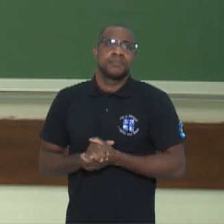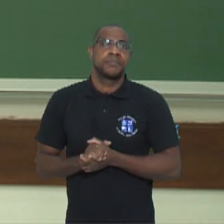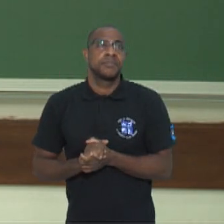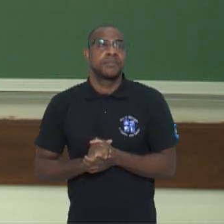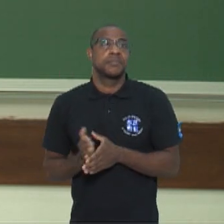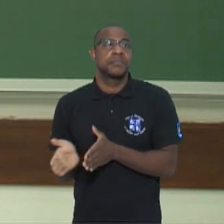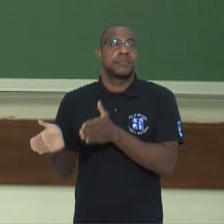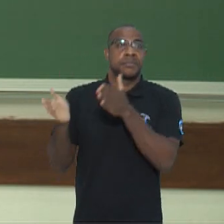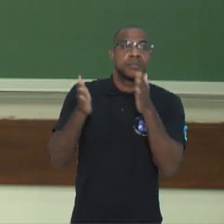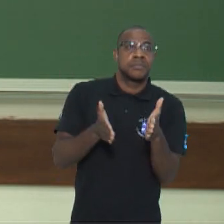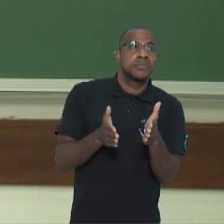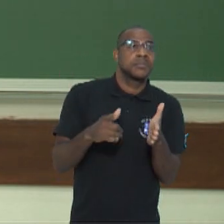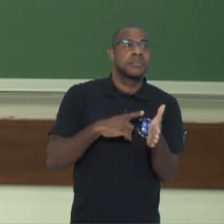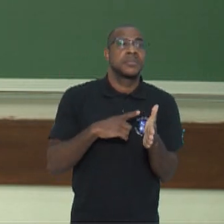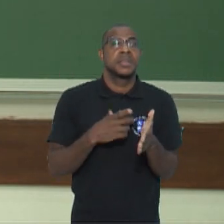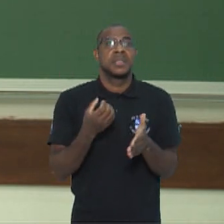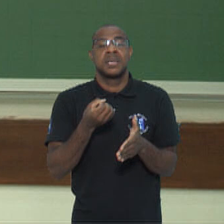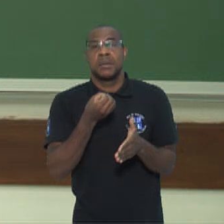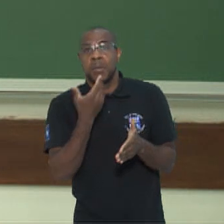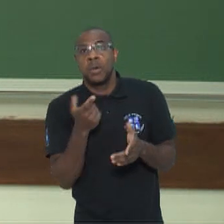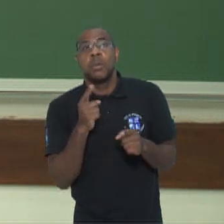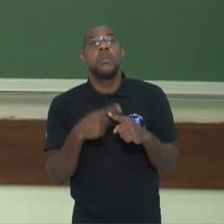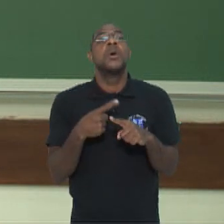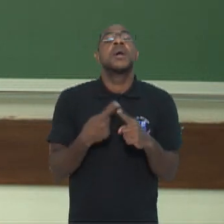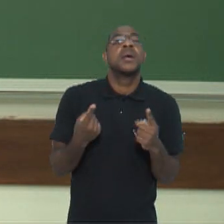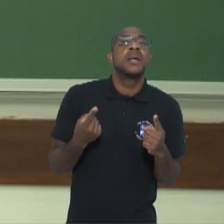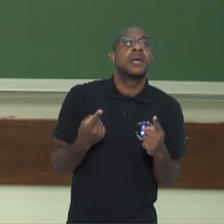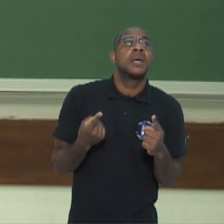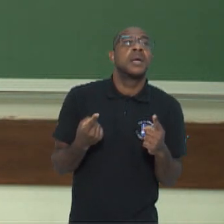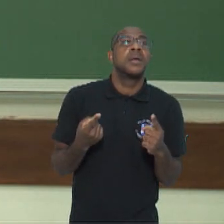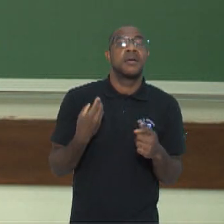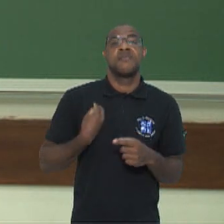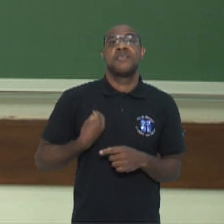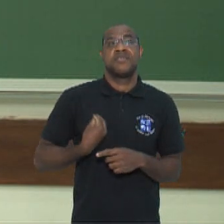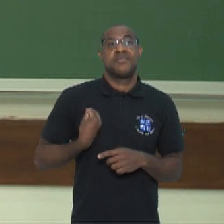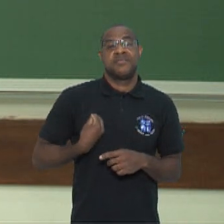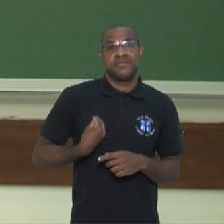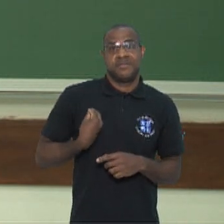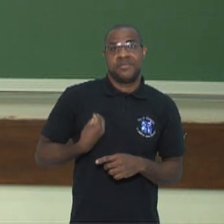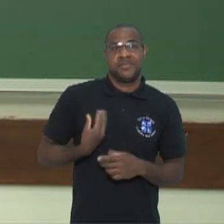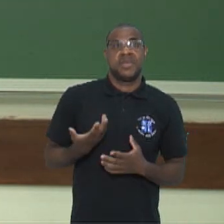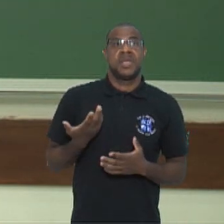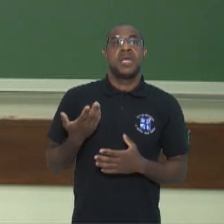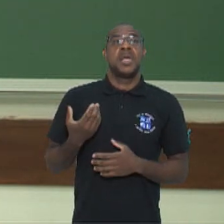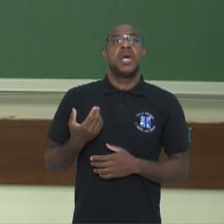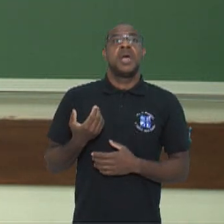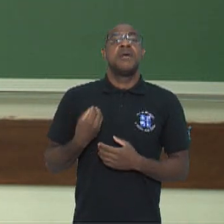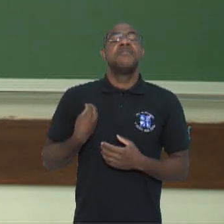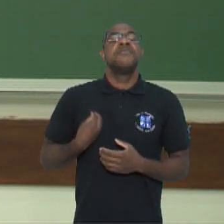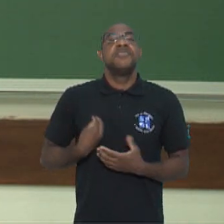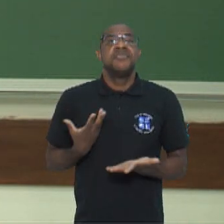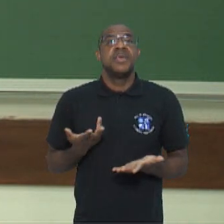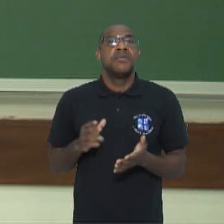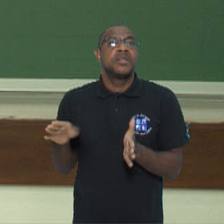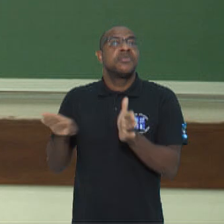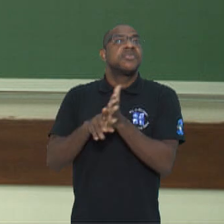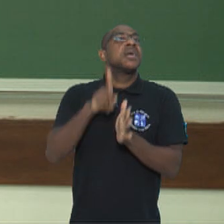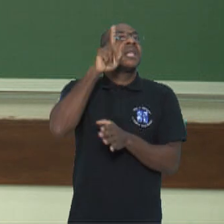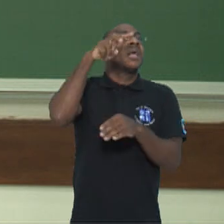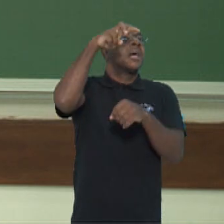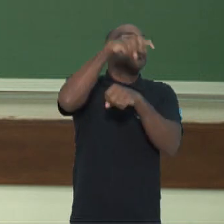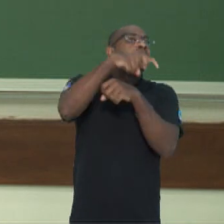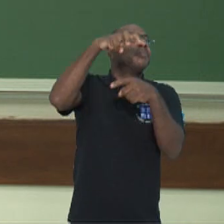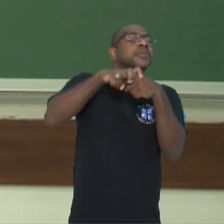você tem o bônus que seria você realmente viver, né, o montanhismo da sua essência, que é chegar lá, contemplar